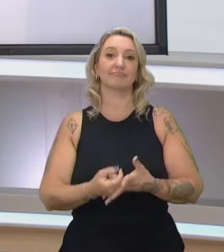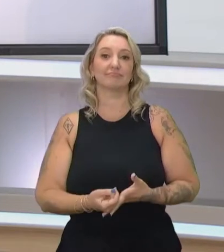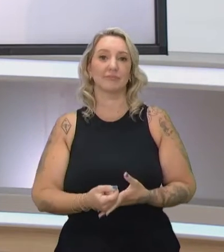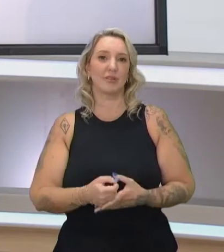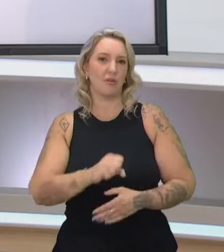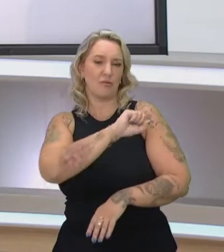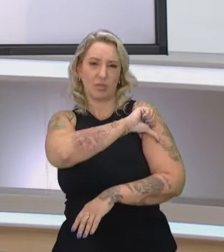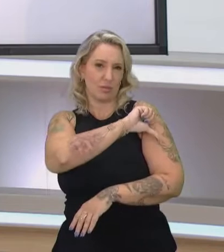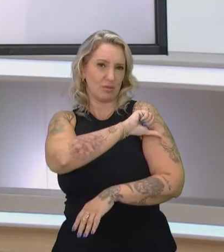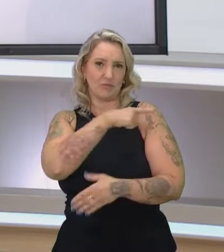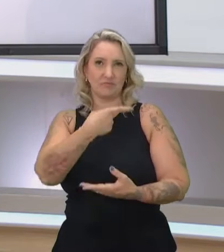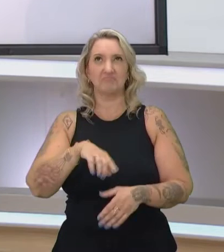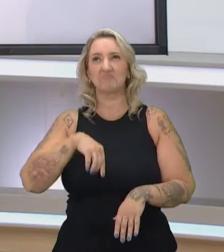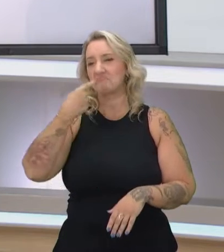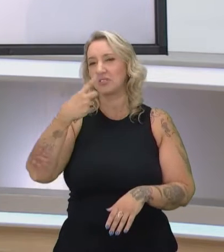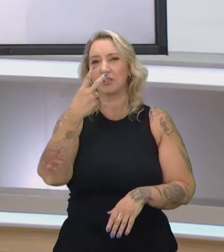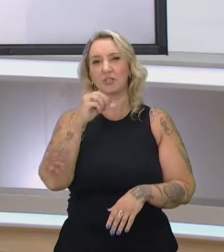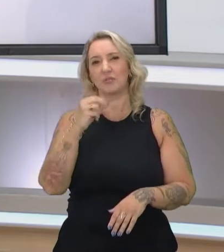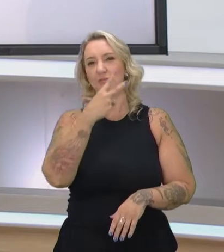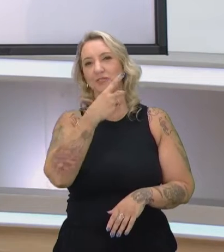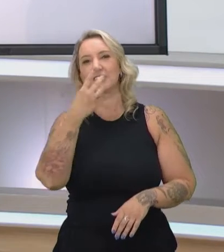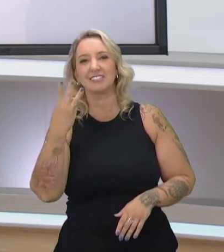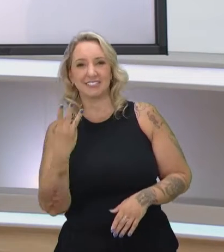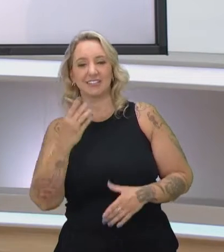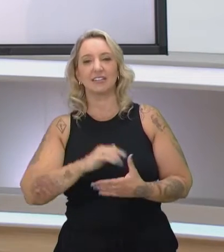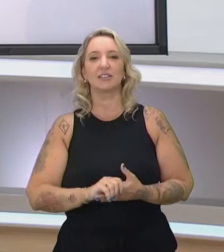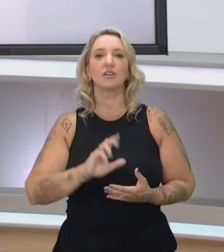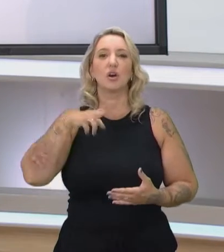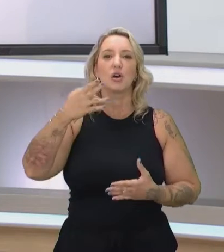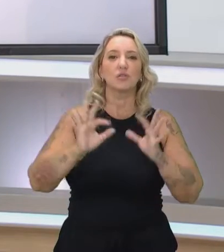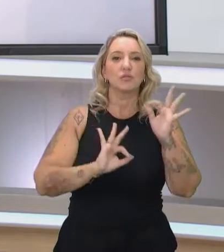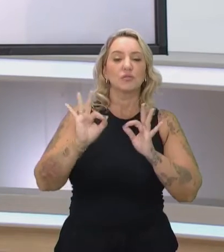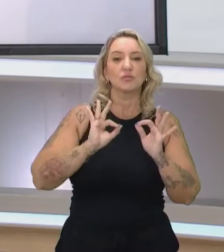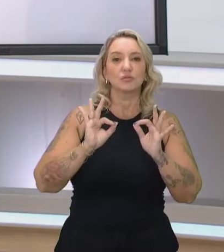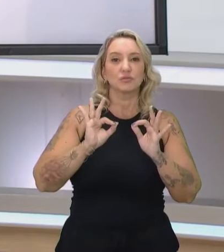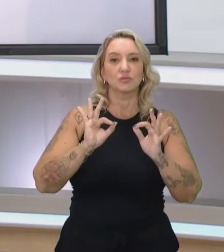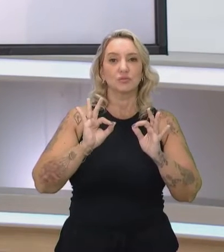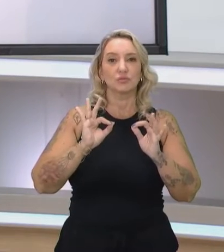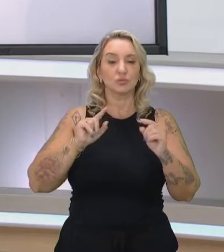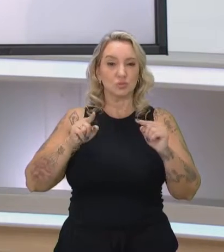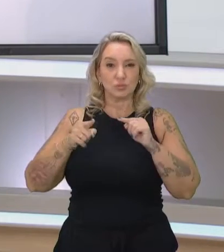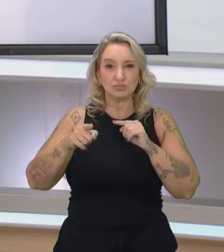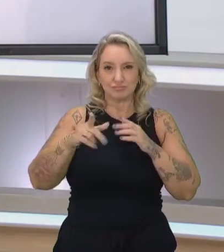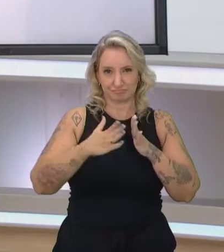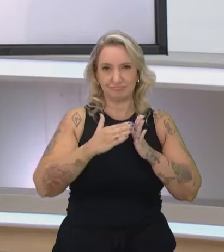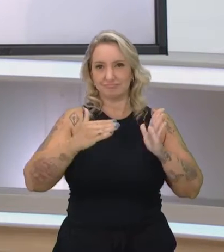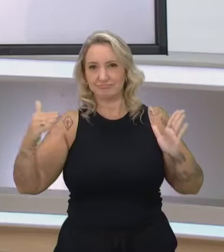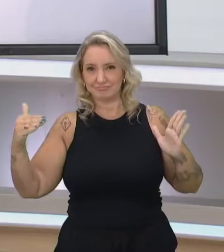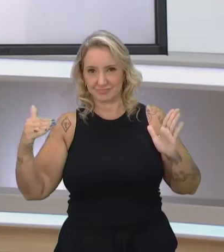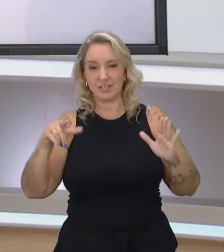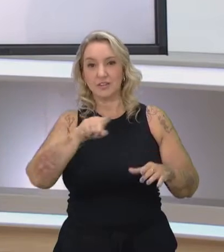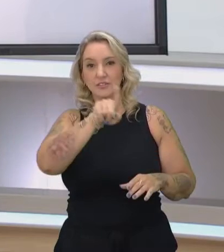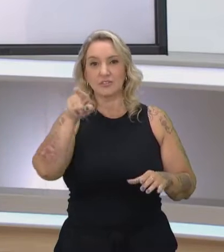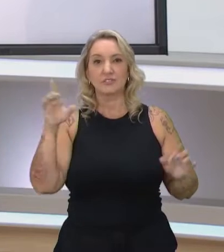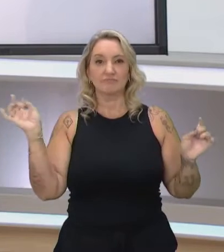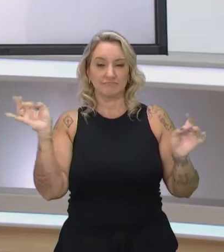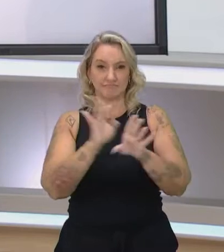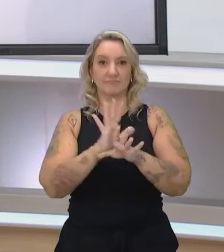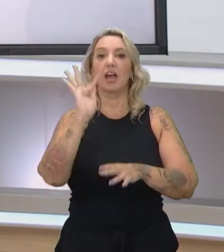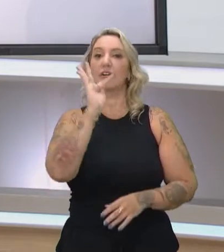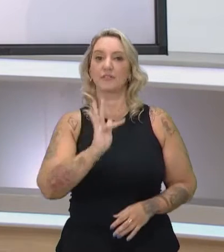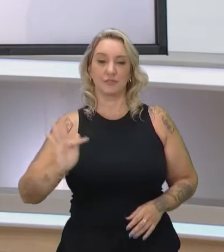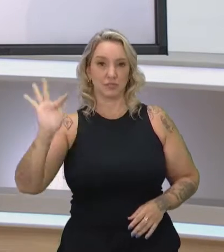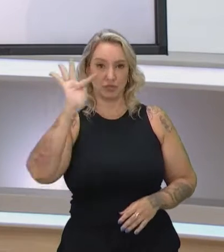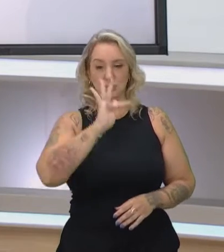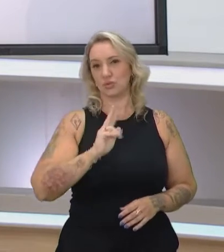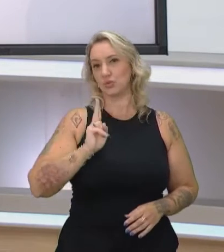de 2023, ou os planos e os projetos aí a longo prazo são de vocês, né? Terminar uma